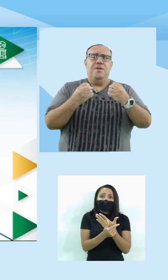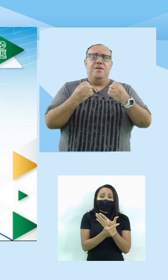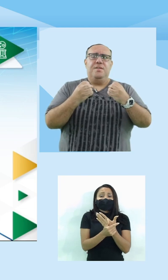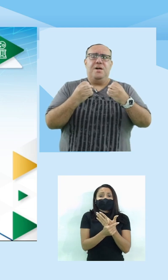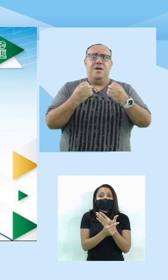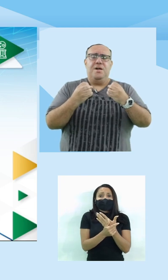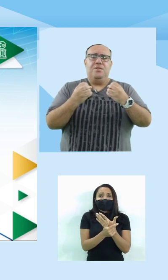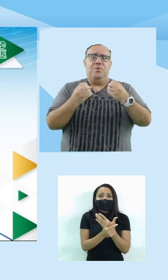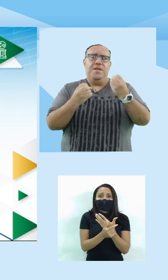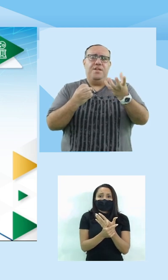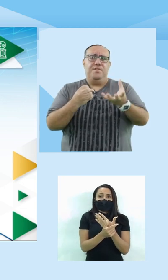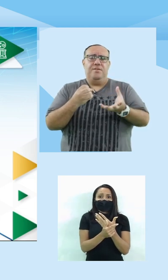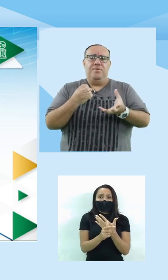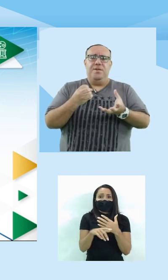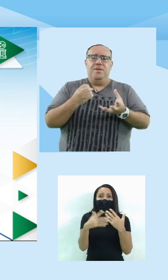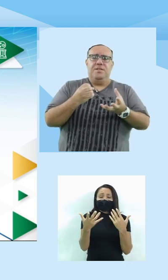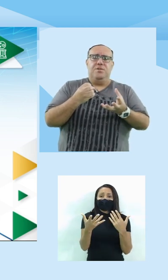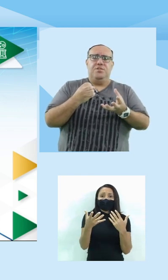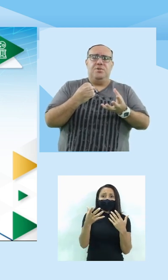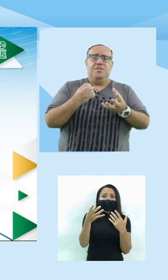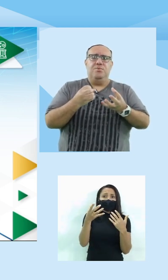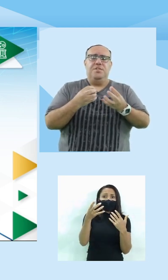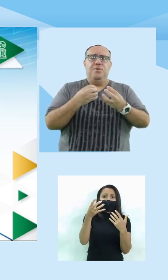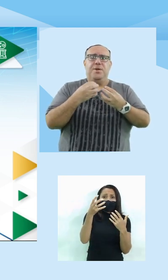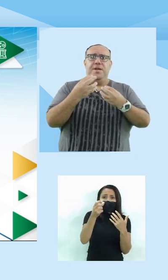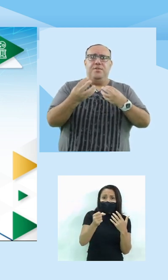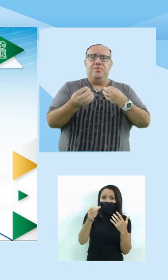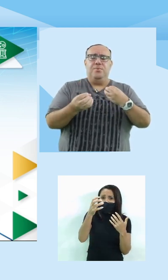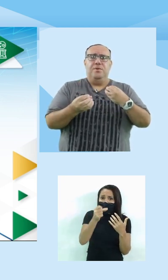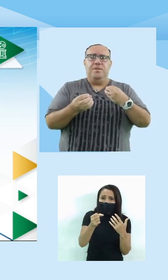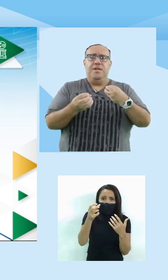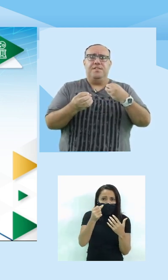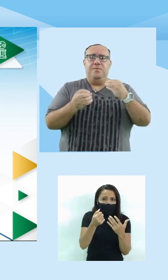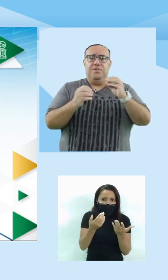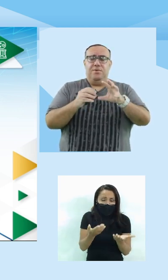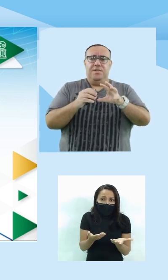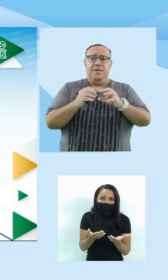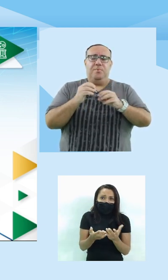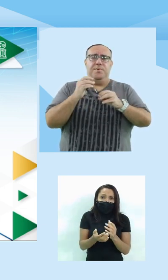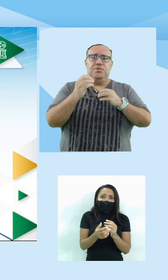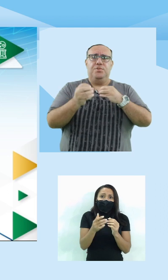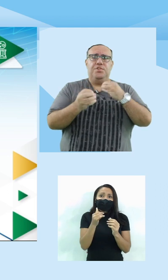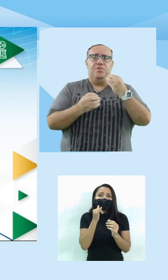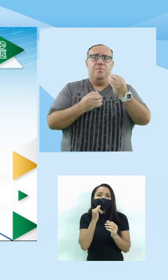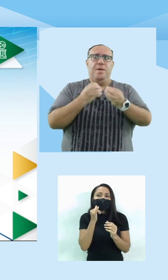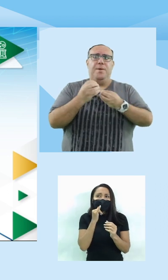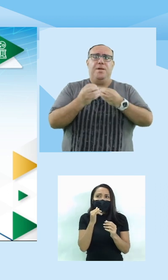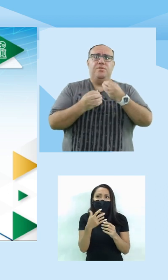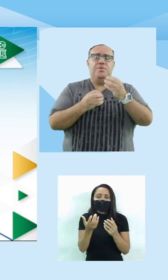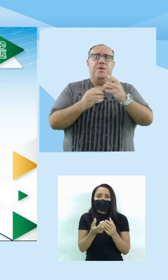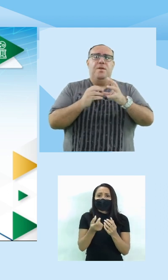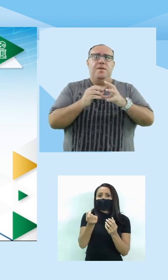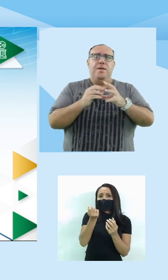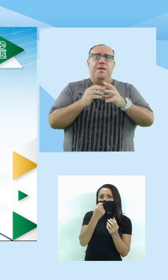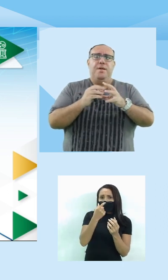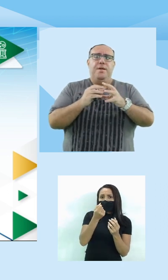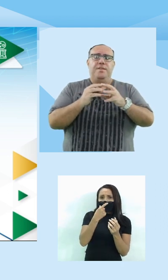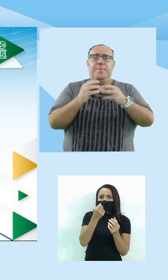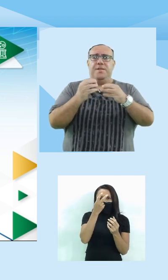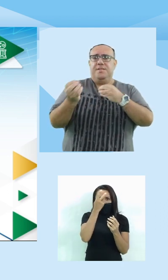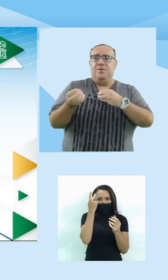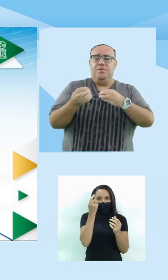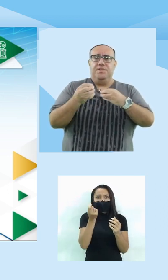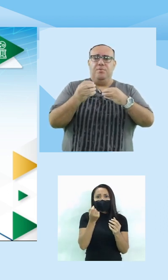através do leite, não é? Da ocitocina, um antidiurético, né? Vou dar um exemplo: pessoas que tomam remédios